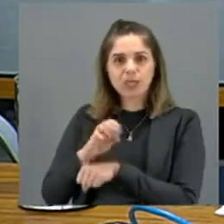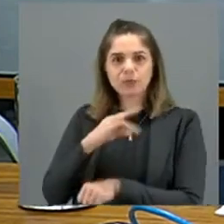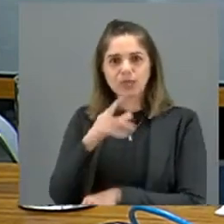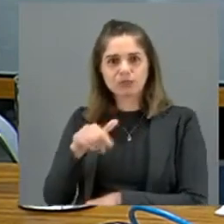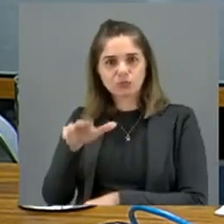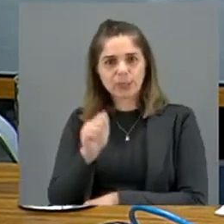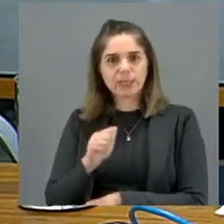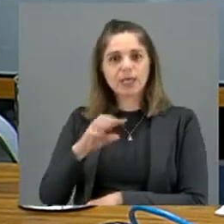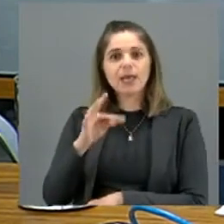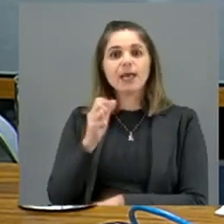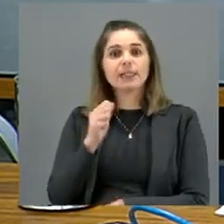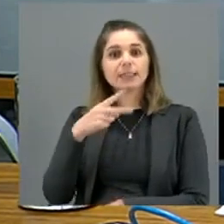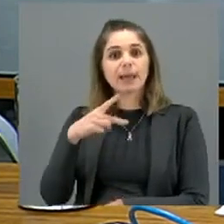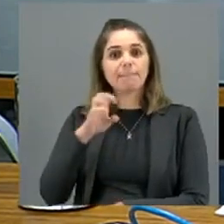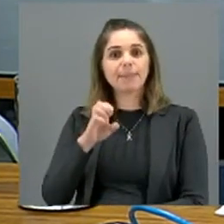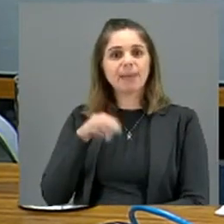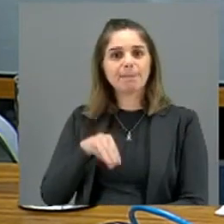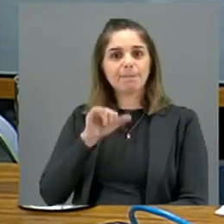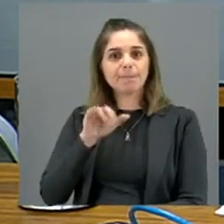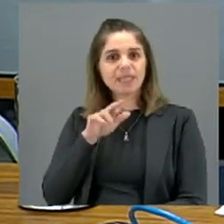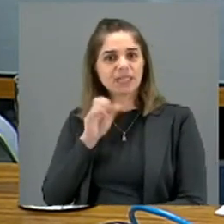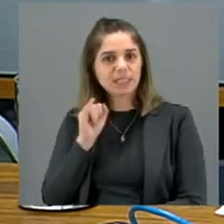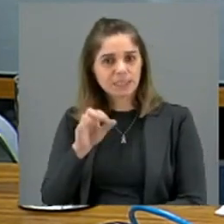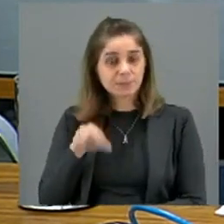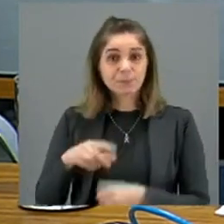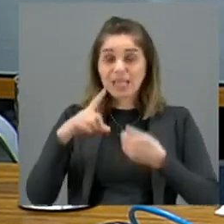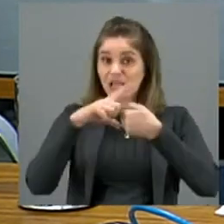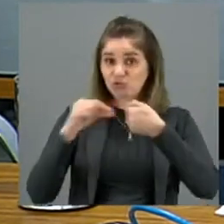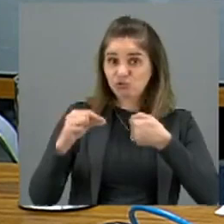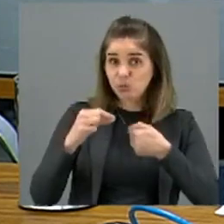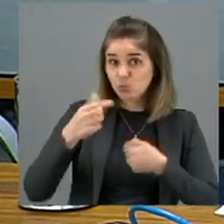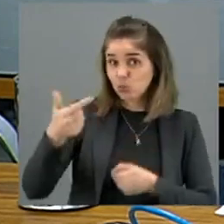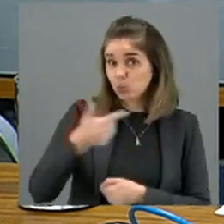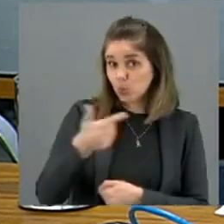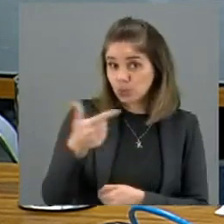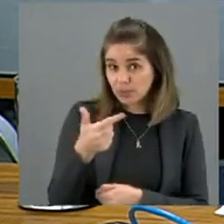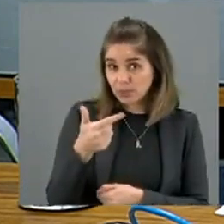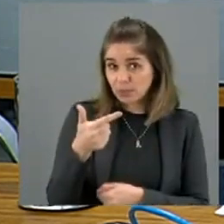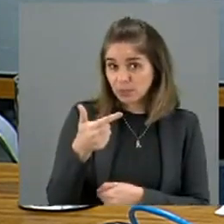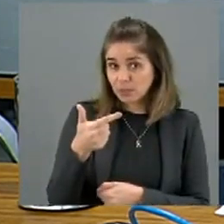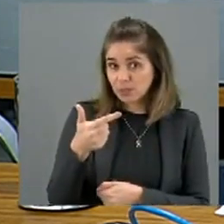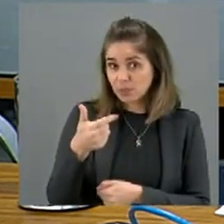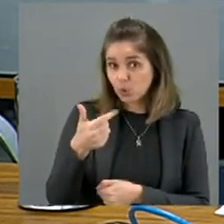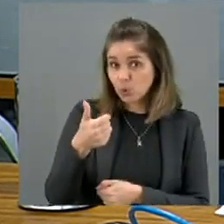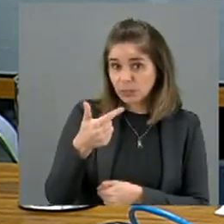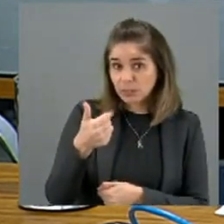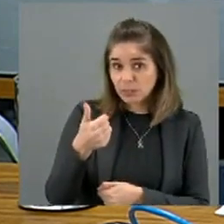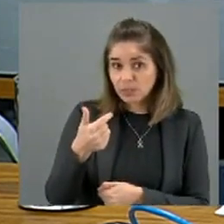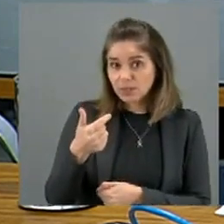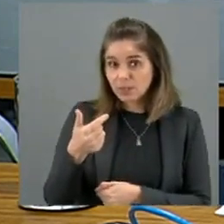Senhor presidente, quando o artigo 12 era inafiançável,